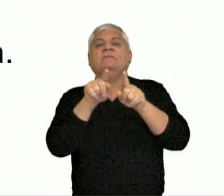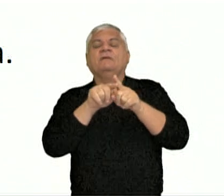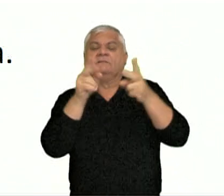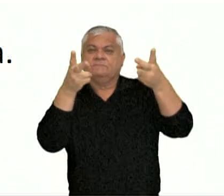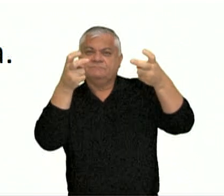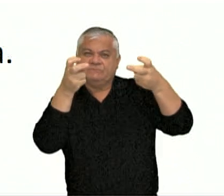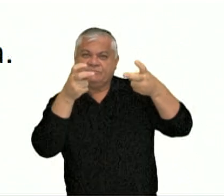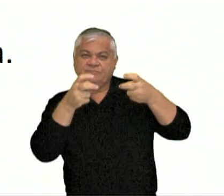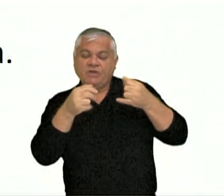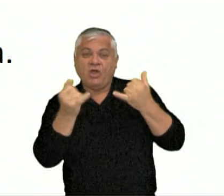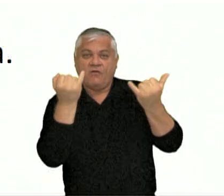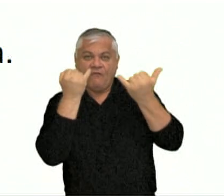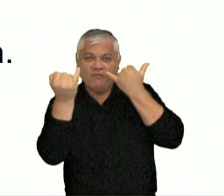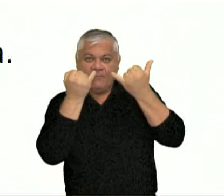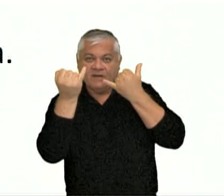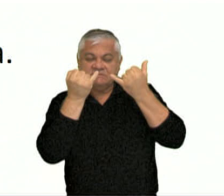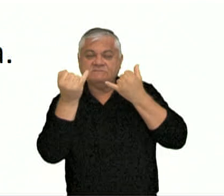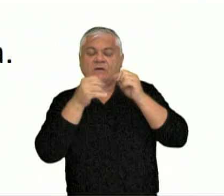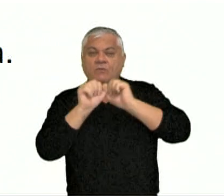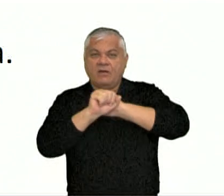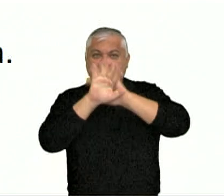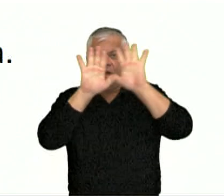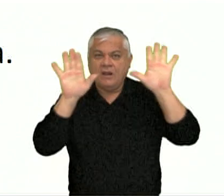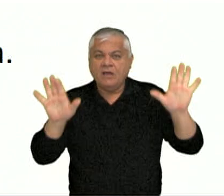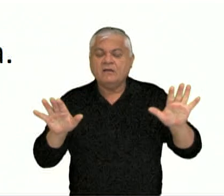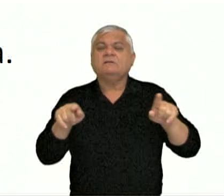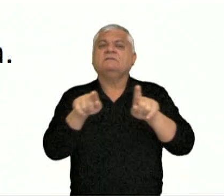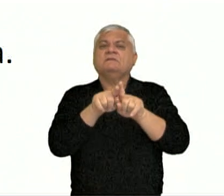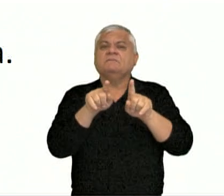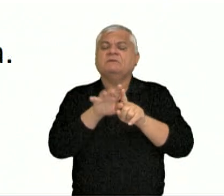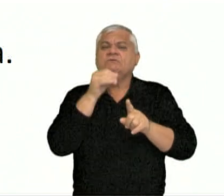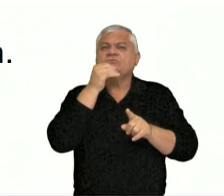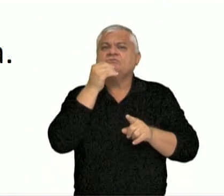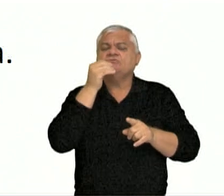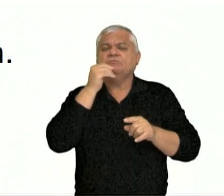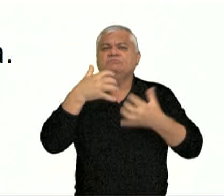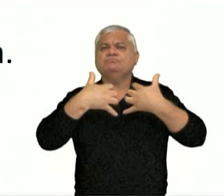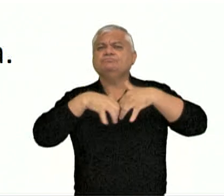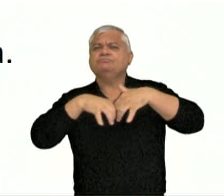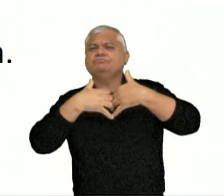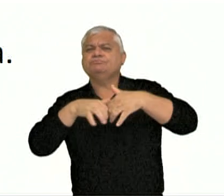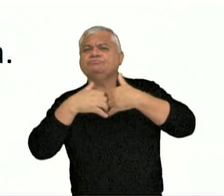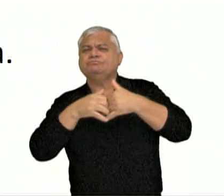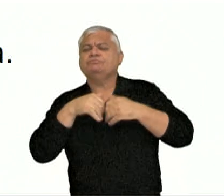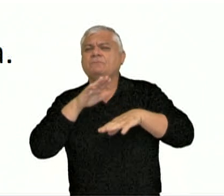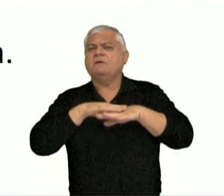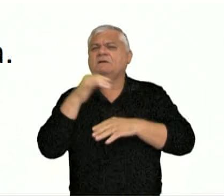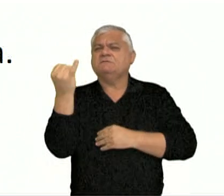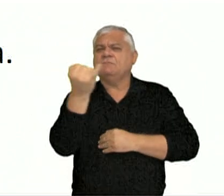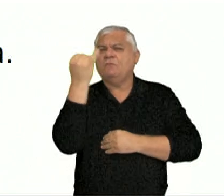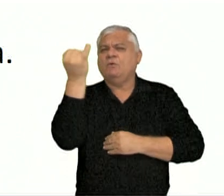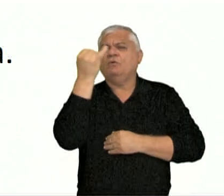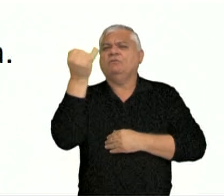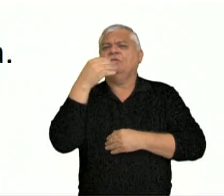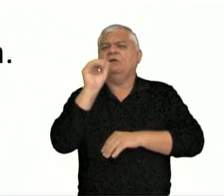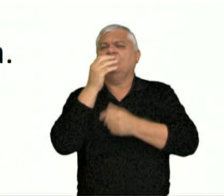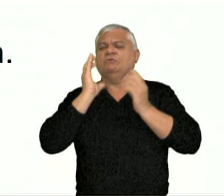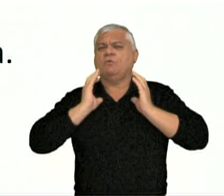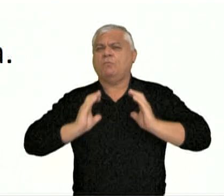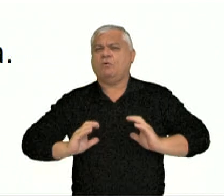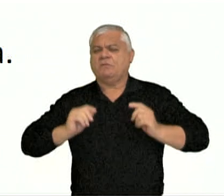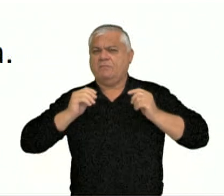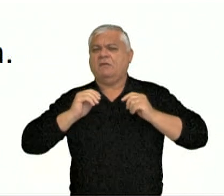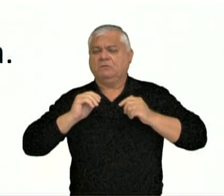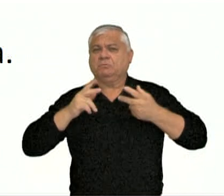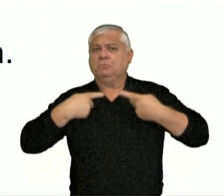localizar as informações explícitas, vamos refletir sobre os aspectos mais importantes do comportamento humano,